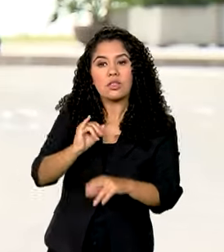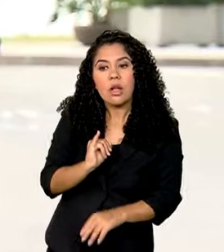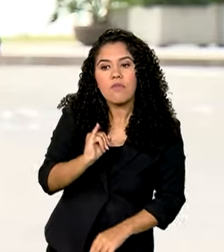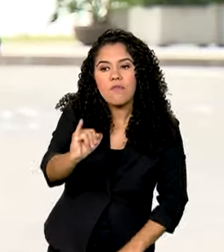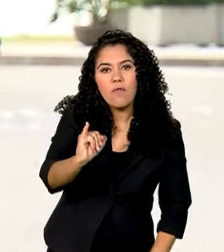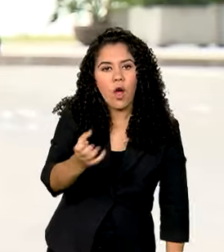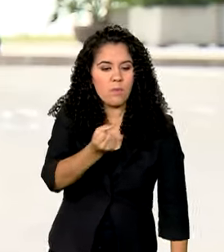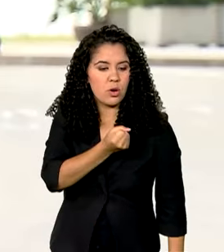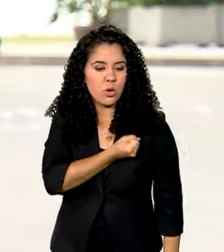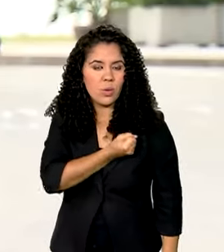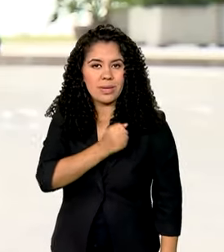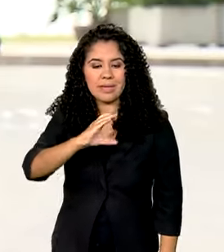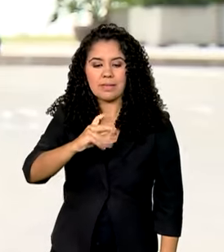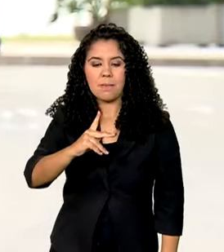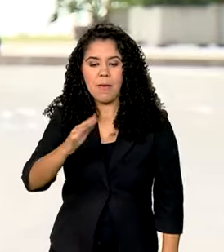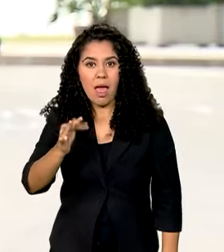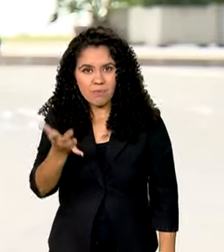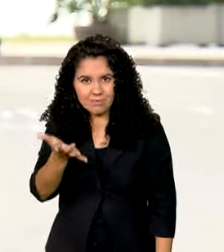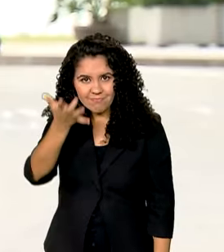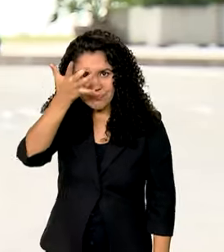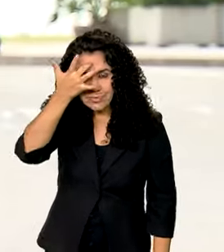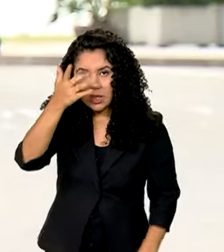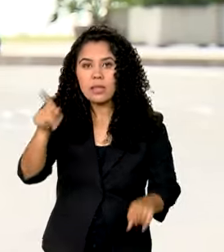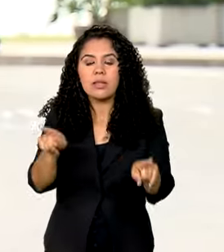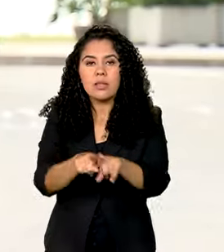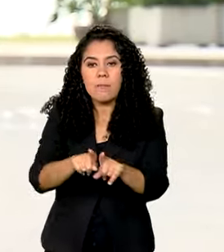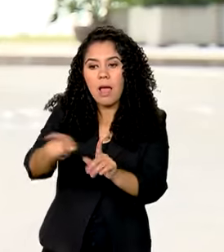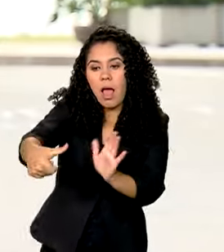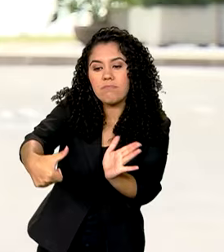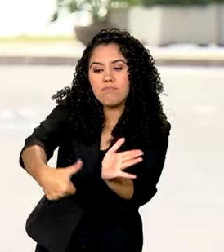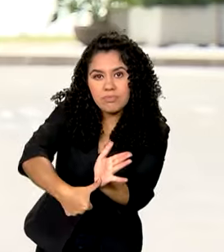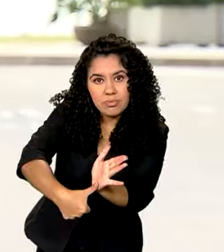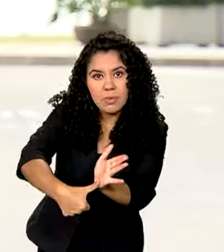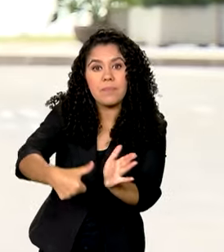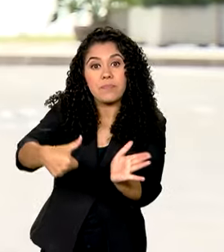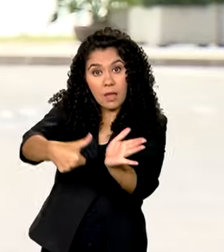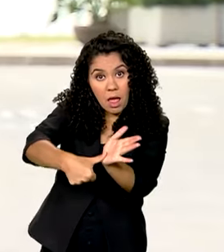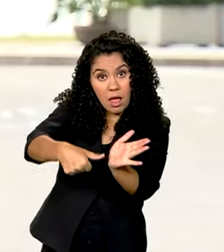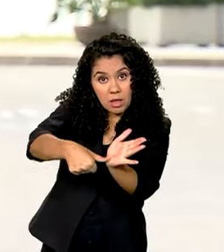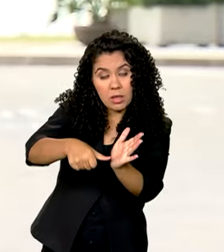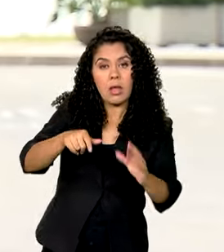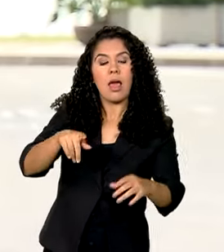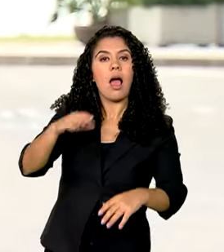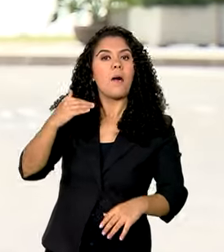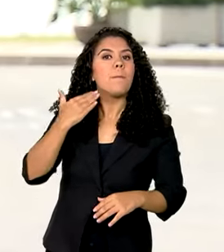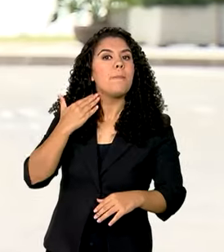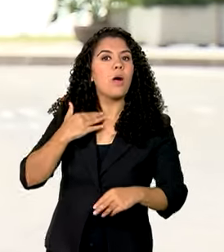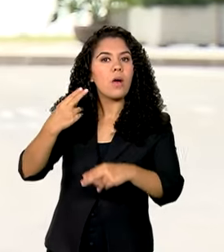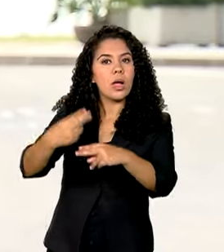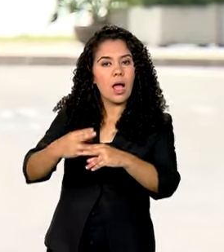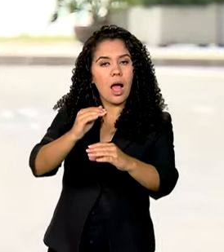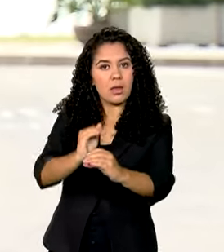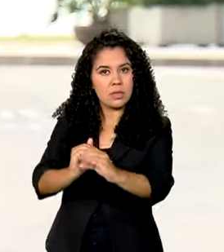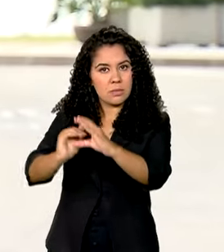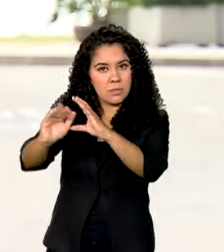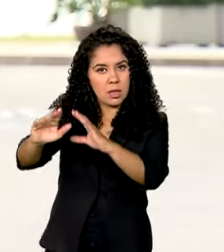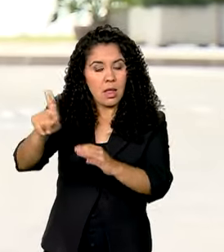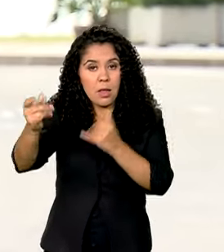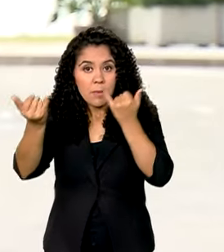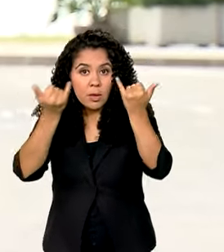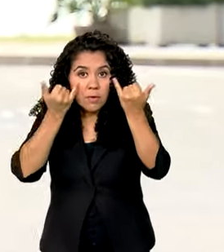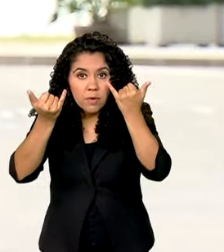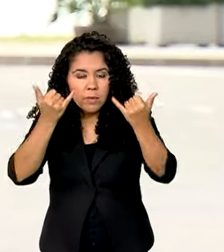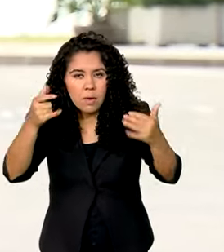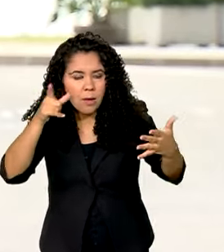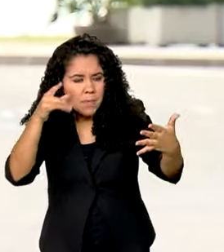deve saber aí de cor, e vai colher a sua digital. Essa digital será enviada pela Caixa Econômica para a base de dados de